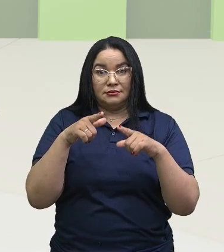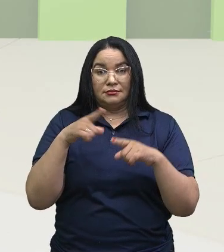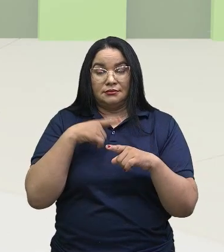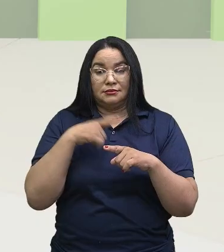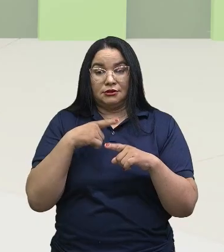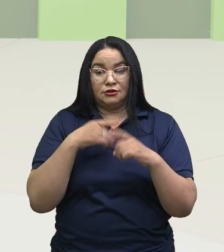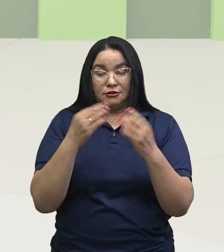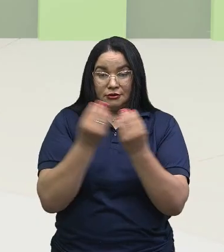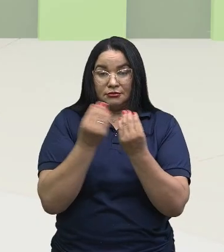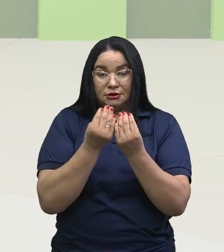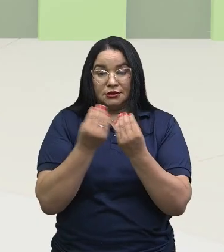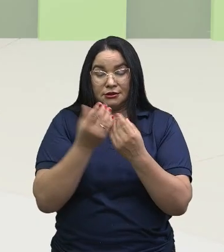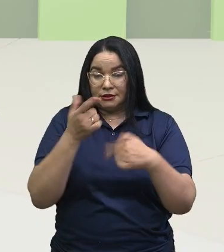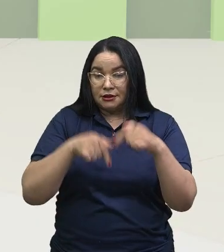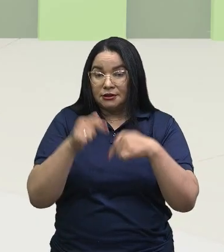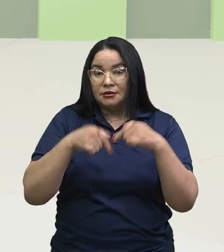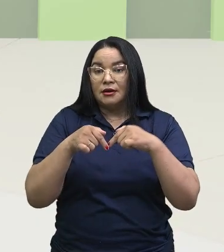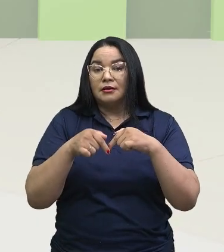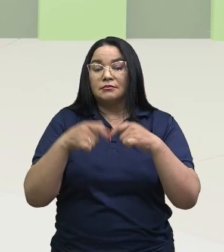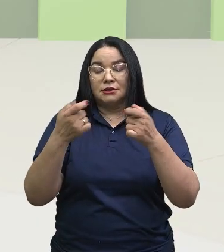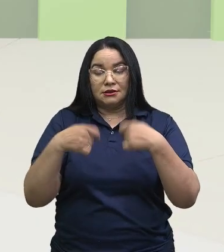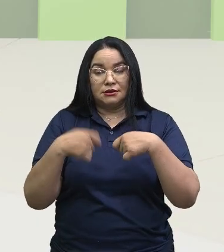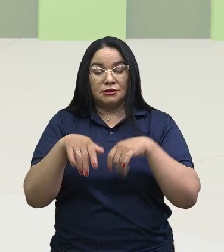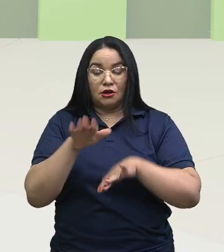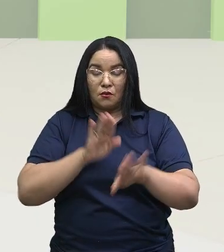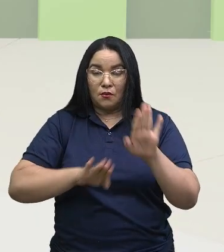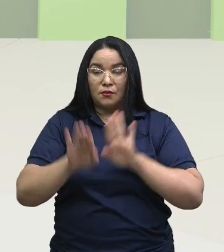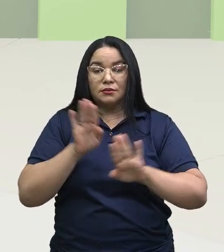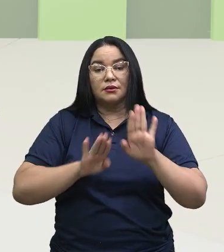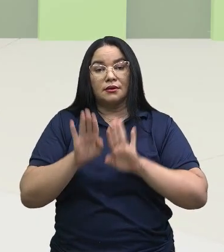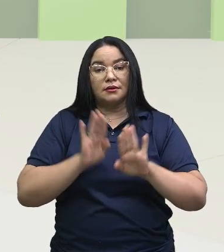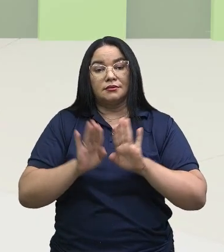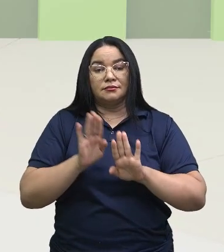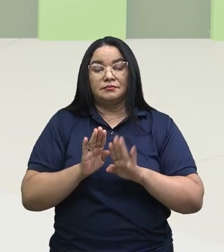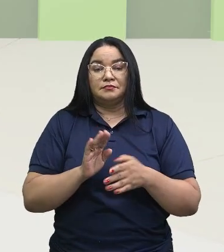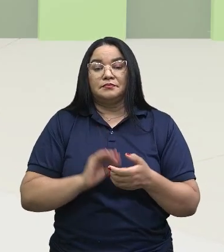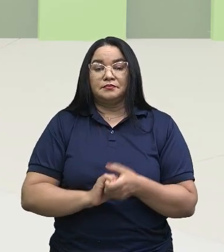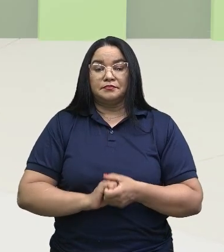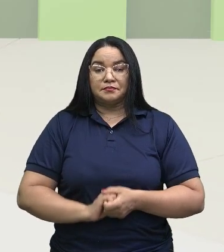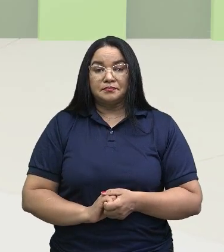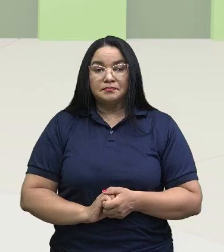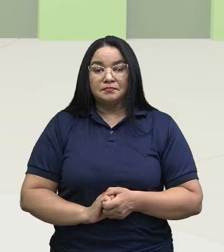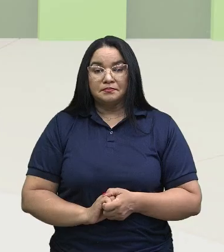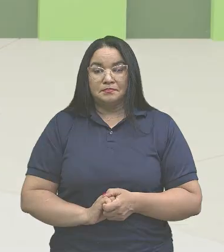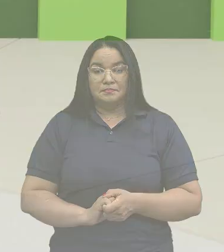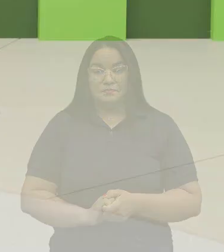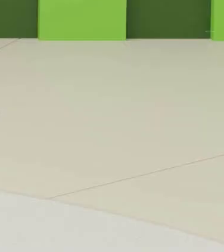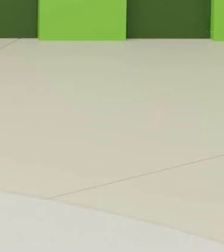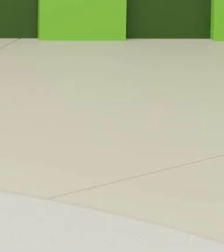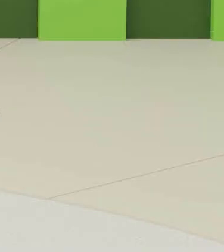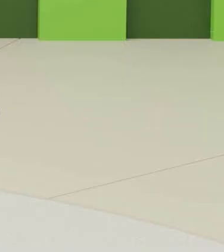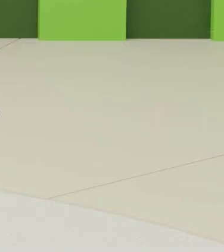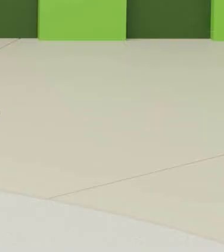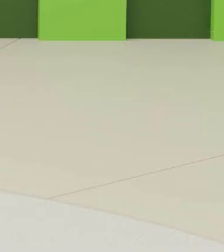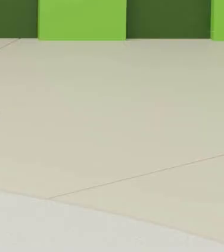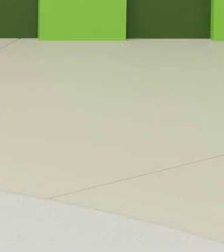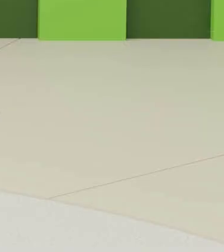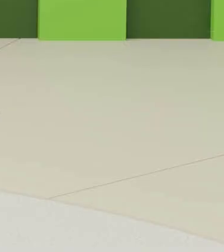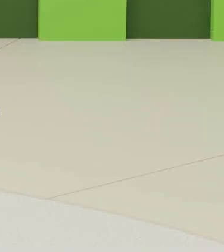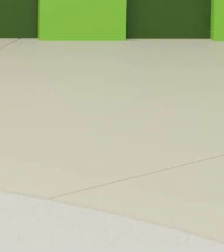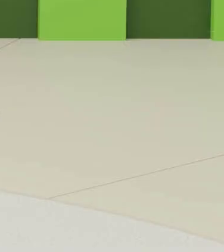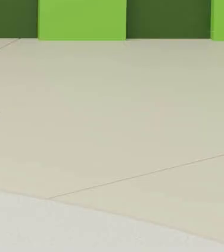produtos químicos, a gente precisa ter um trato específico com cada um, tá? Mas